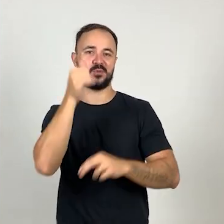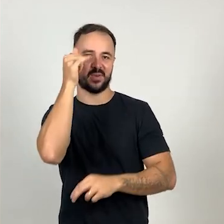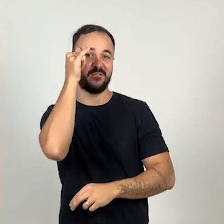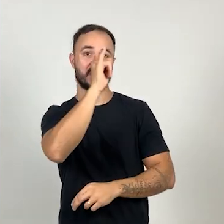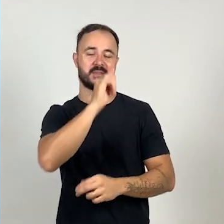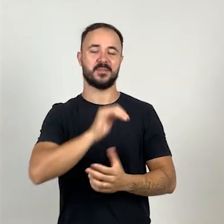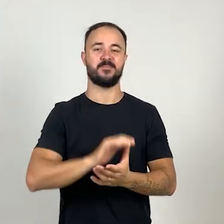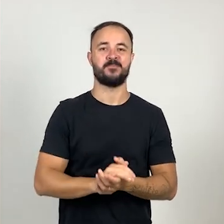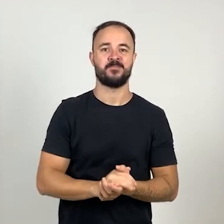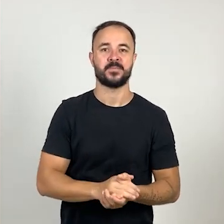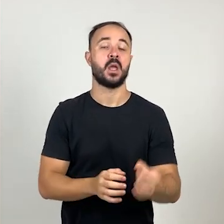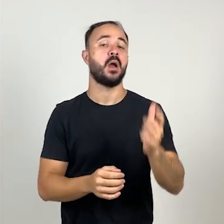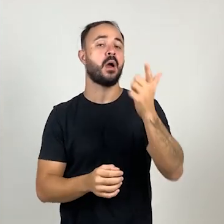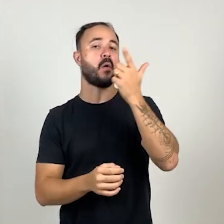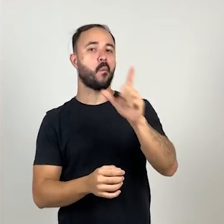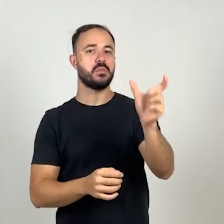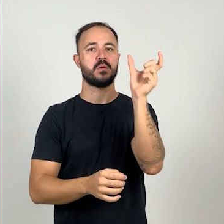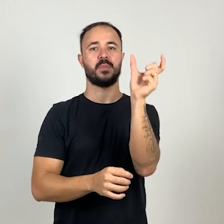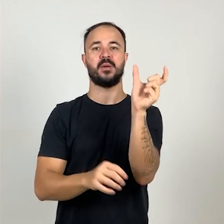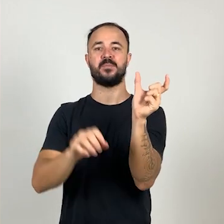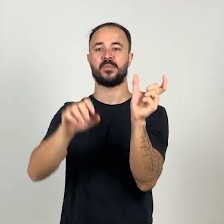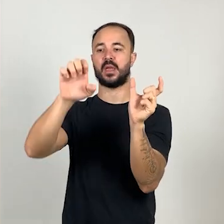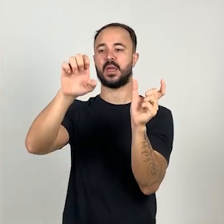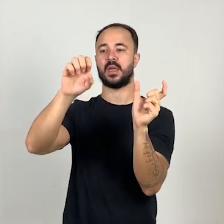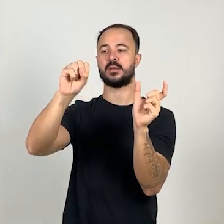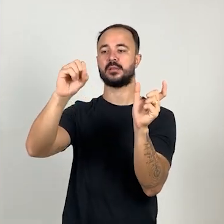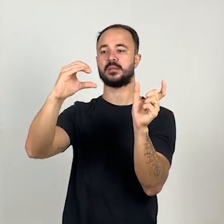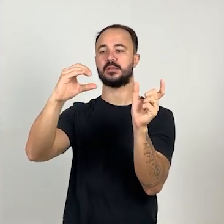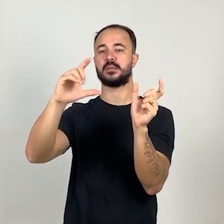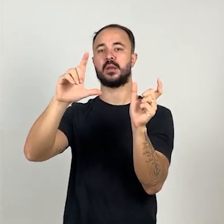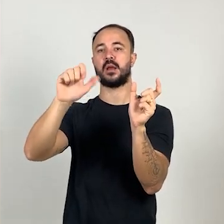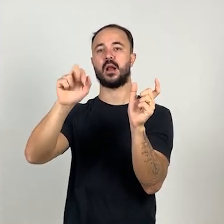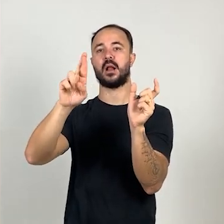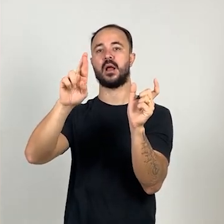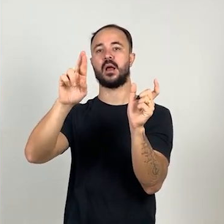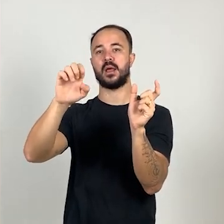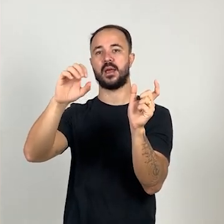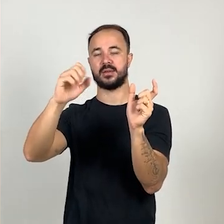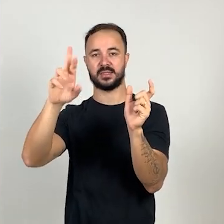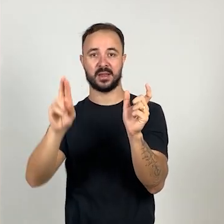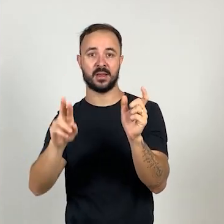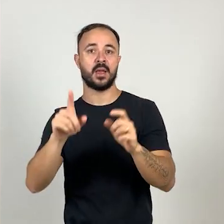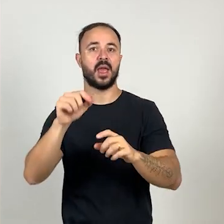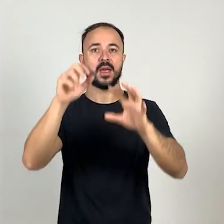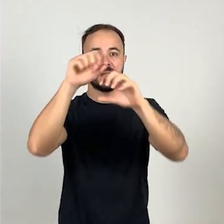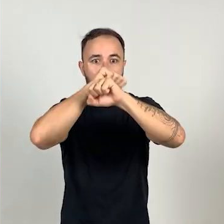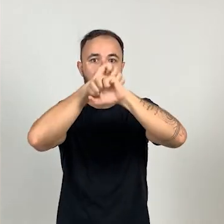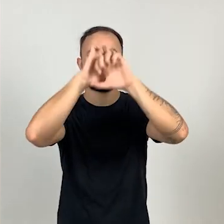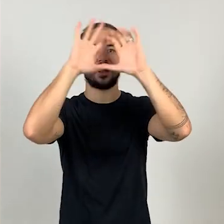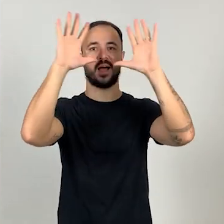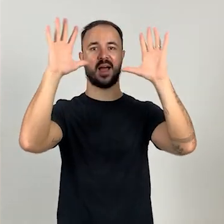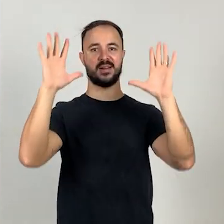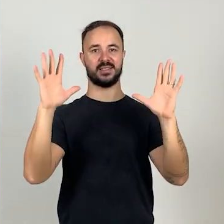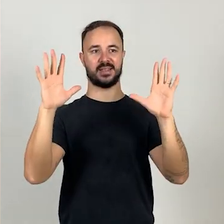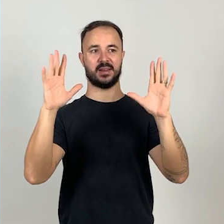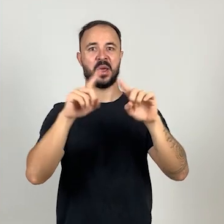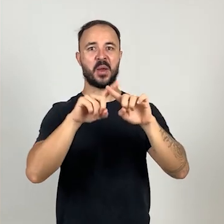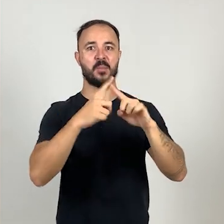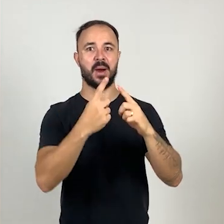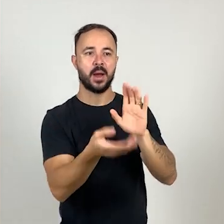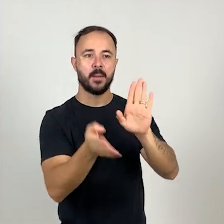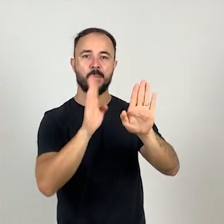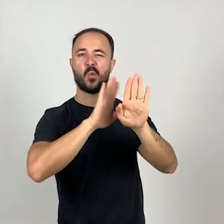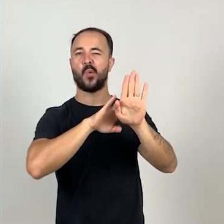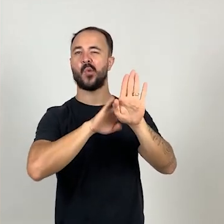Esclarecer. O termo esclarecer significa tornar algo claro, mas carrega uma conotação racista,